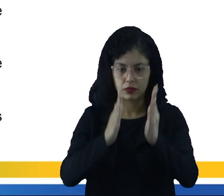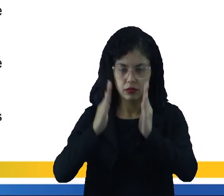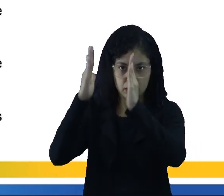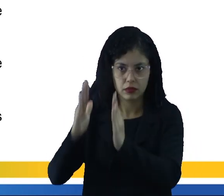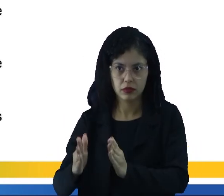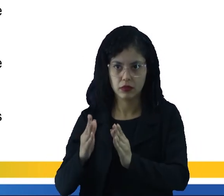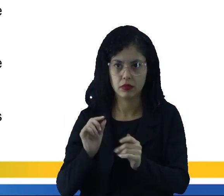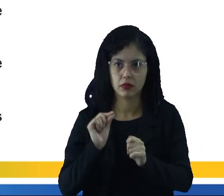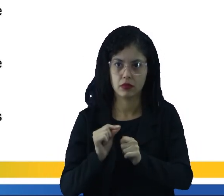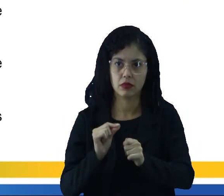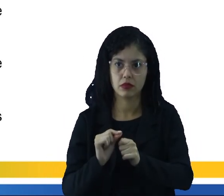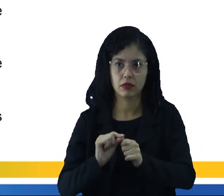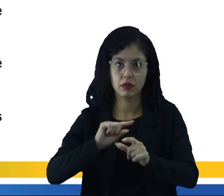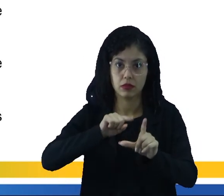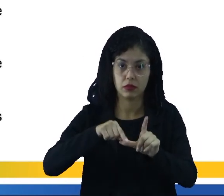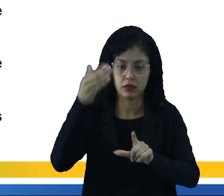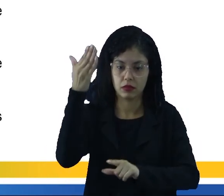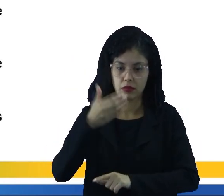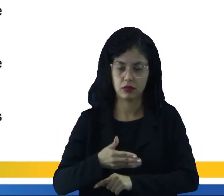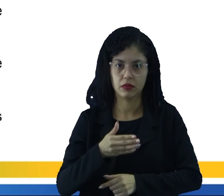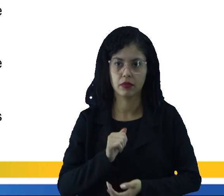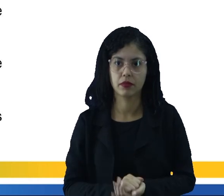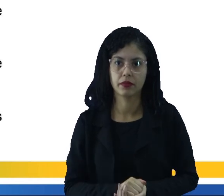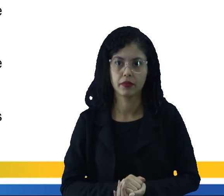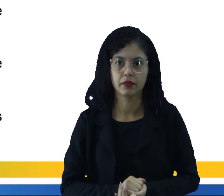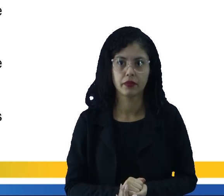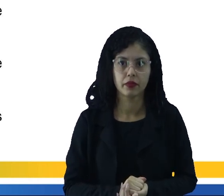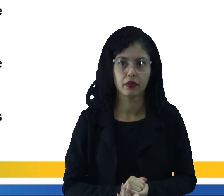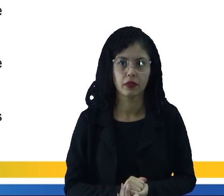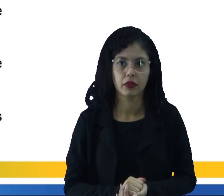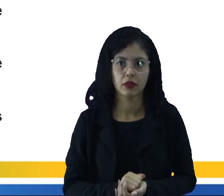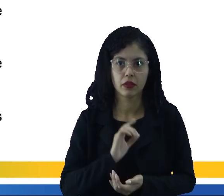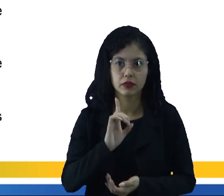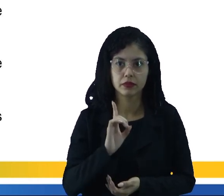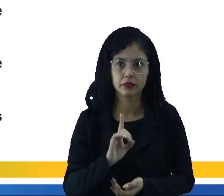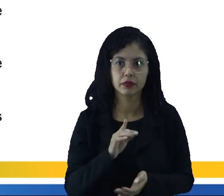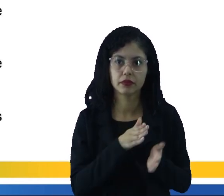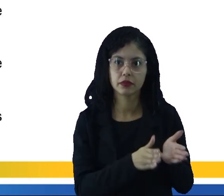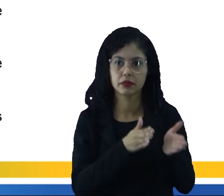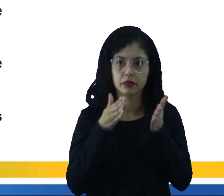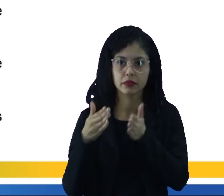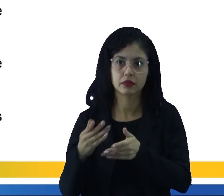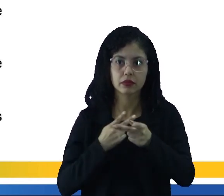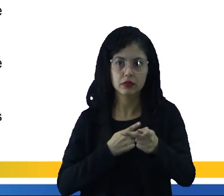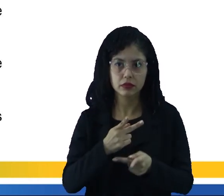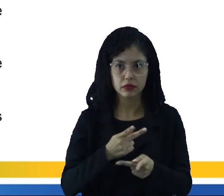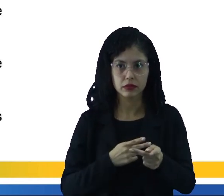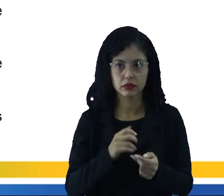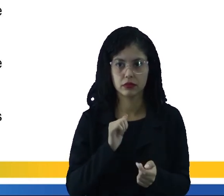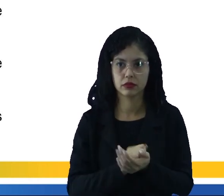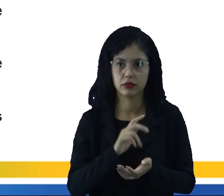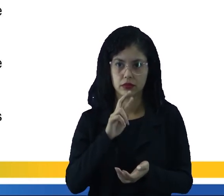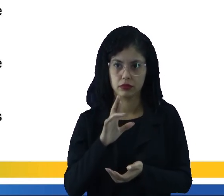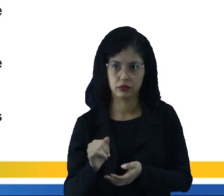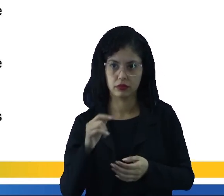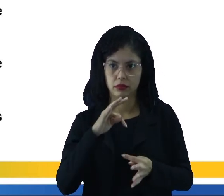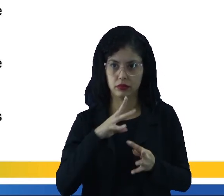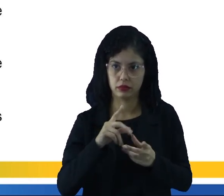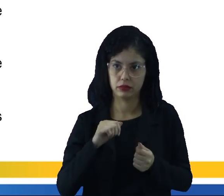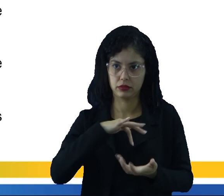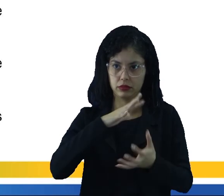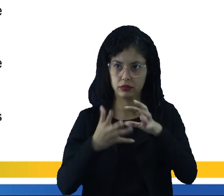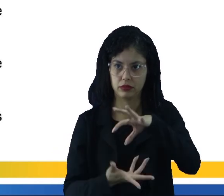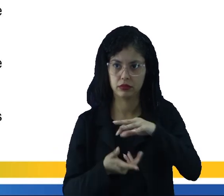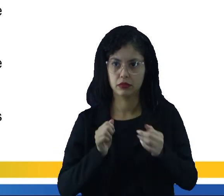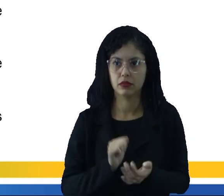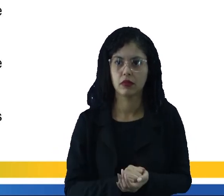meridianos formam ângulos retos. Letra D. Partir de um plano tangente sobre a